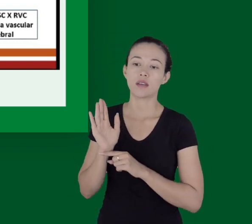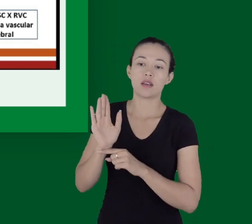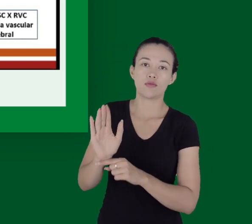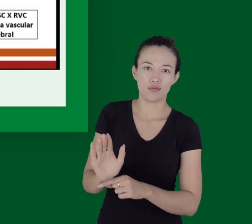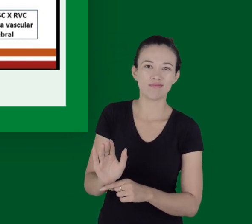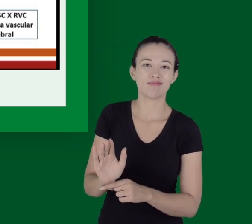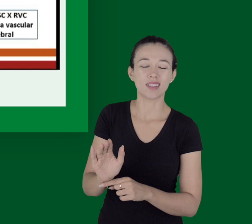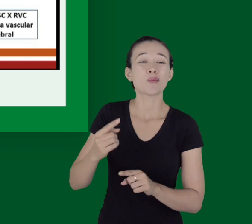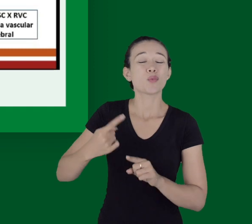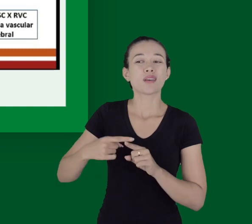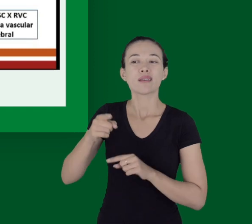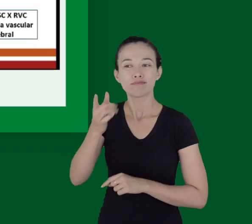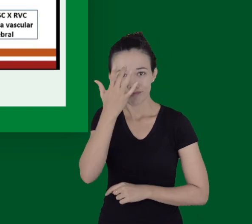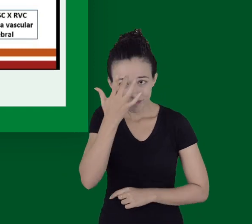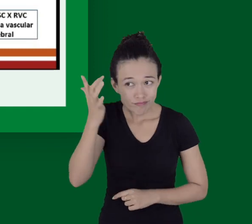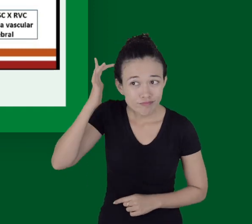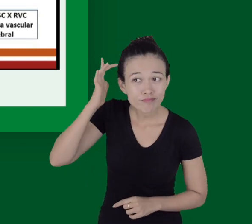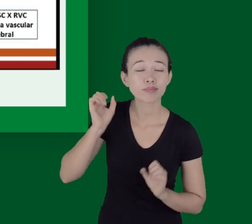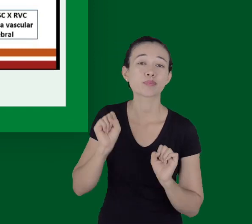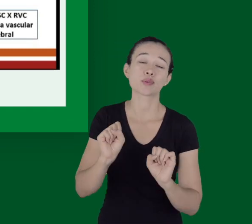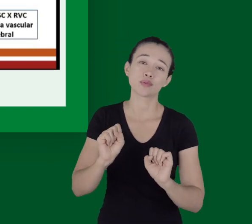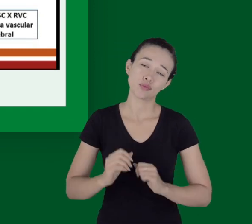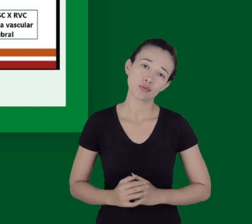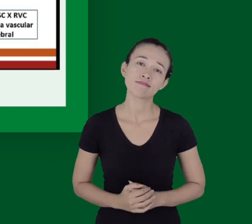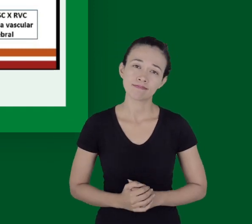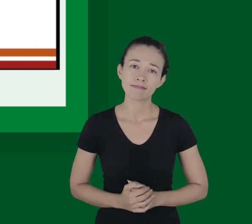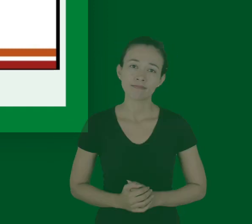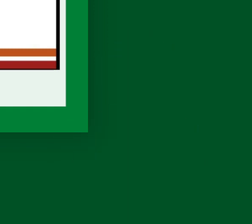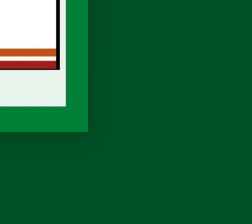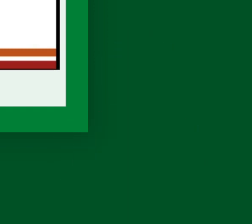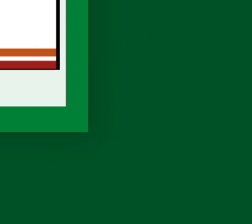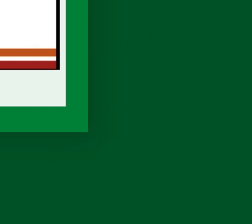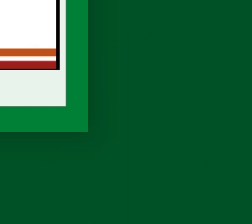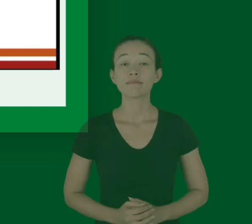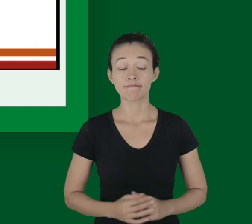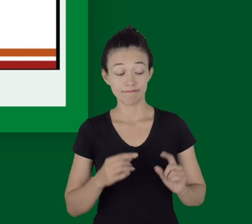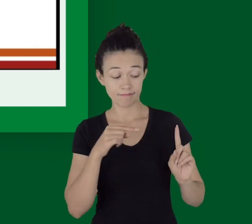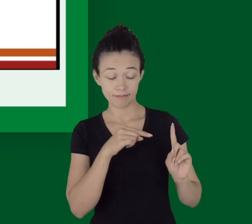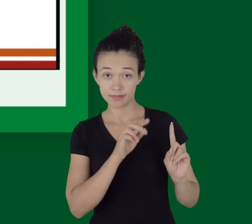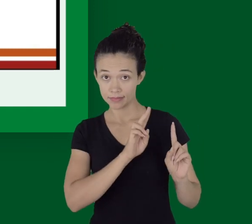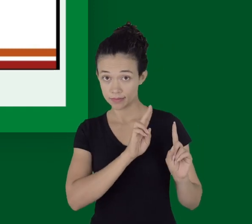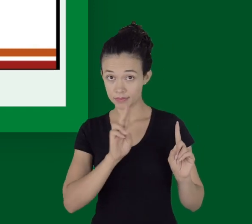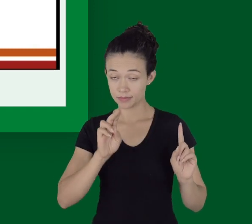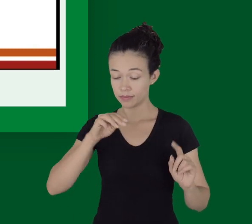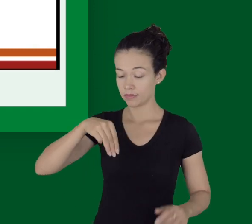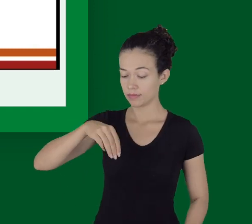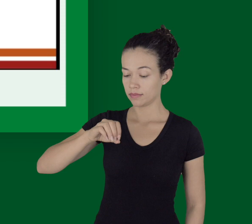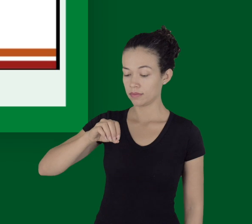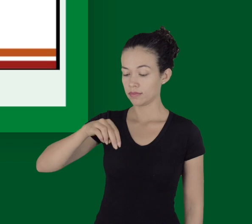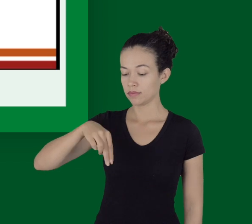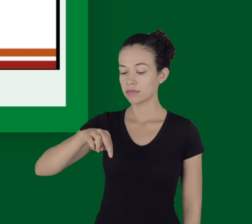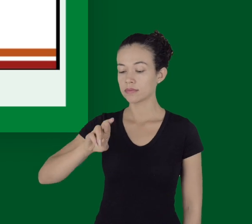estou lidando com uma situação de isquemia cerebral. Mungo Kelly estudou